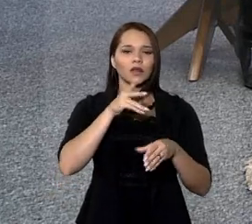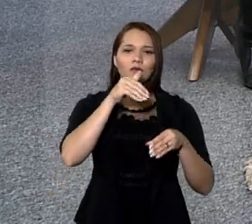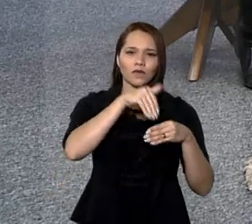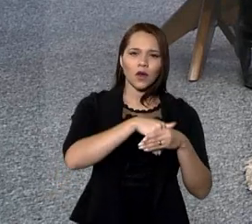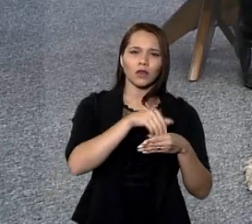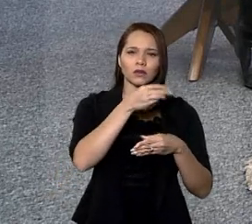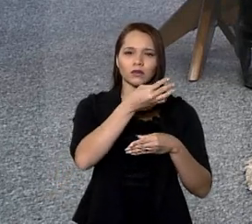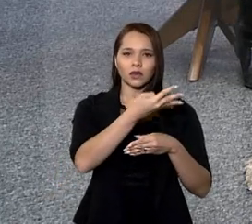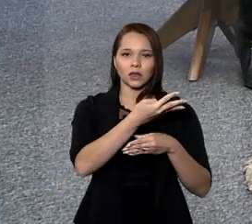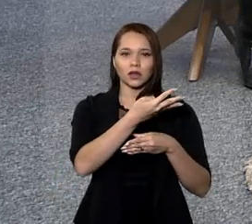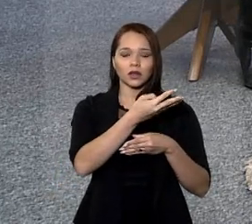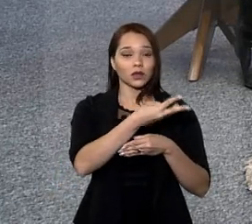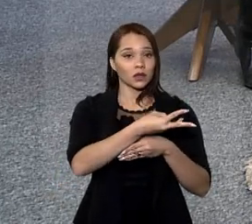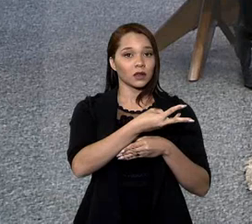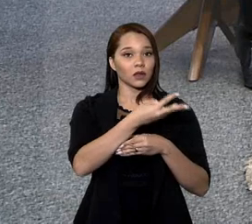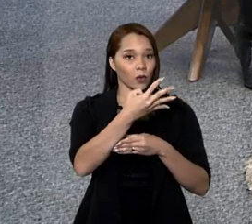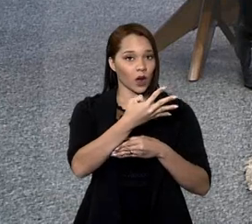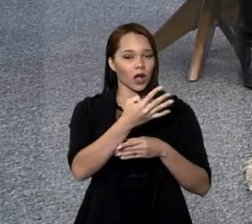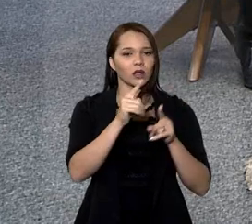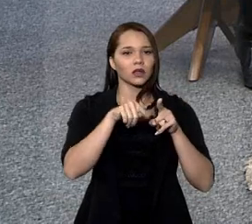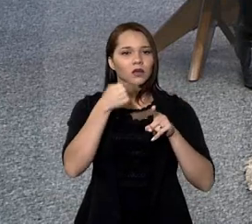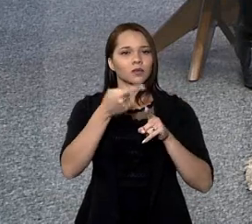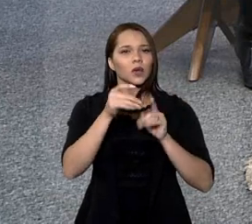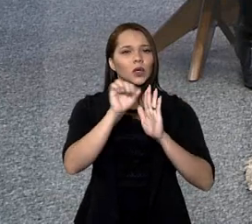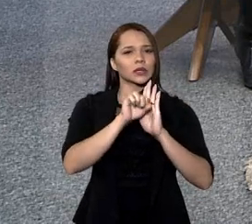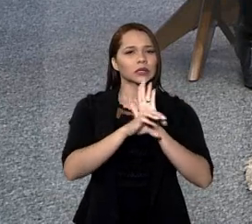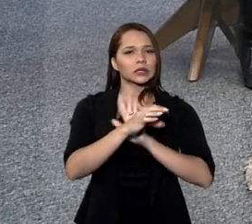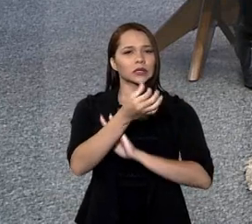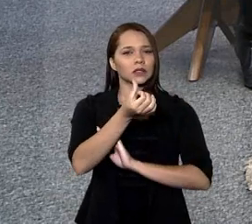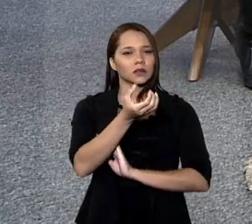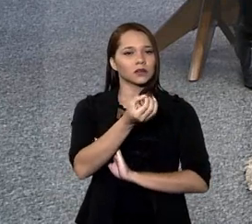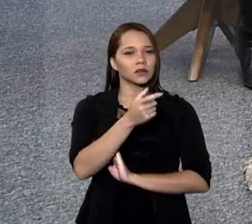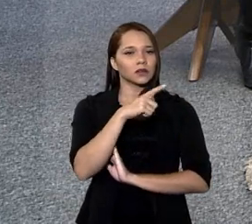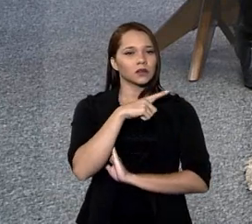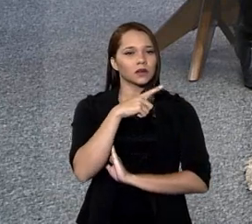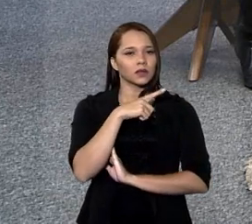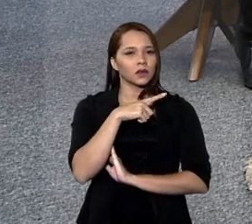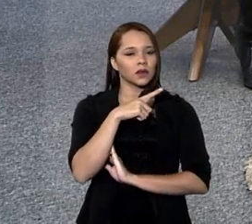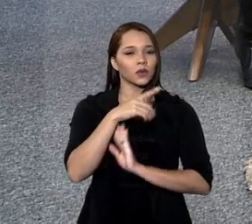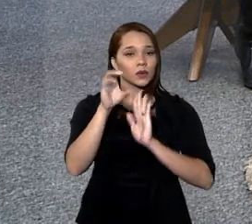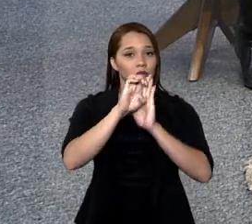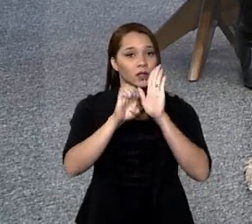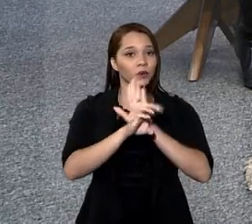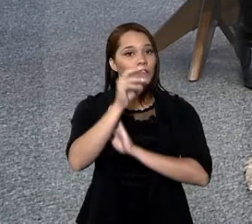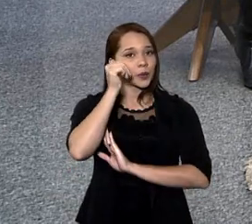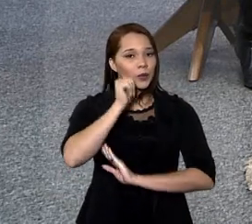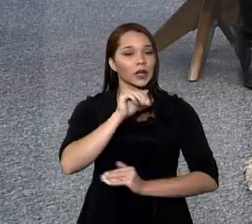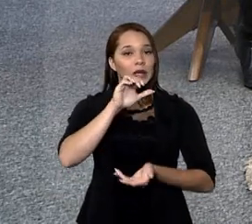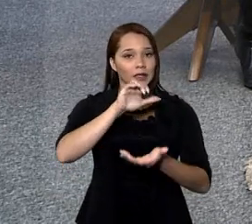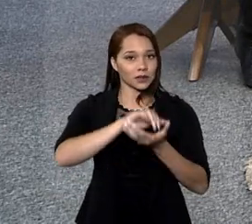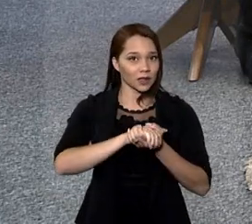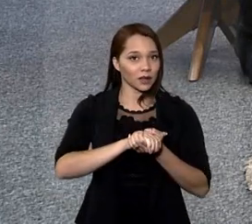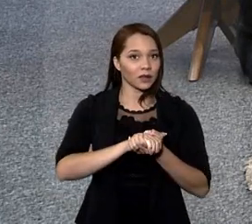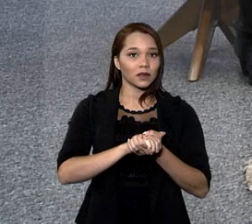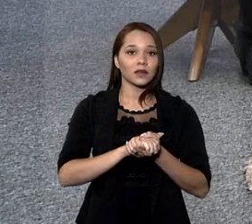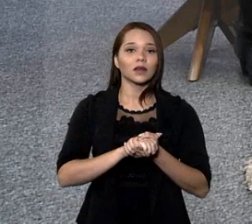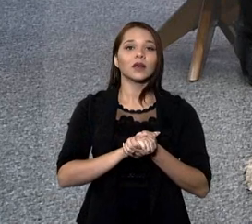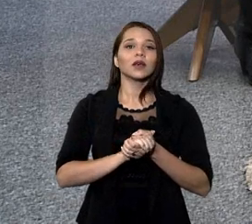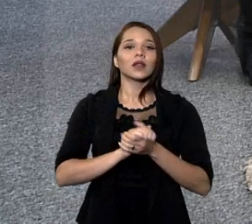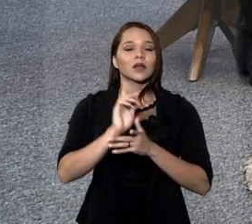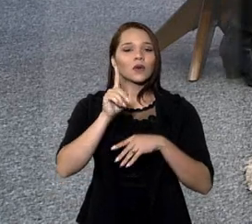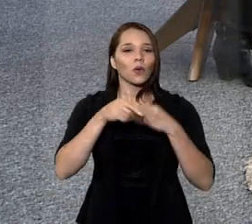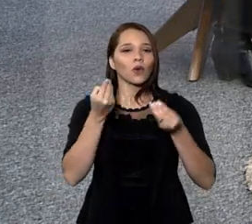a gente pega e o voto 34 da década de 60 a gente tem o estatuto da mulher casada que a